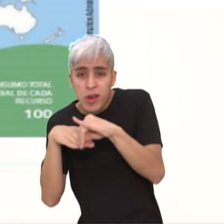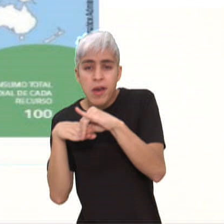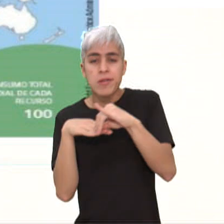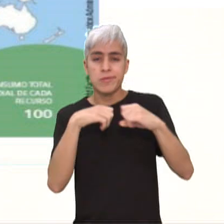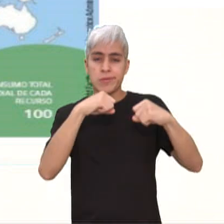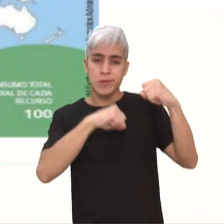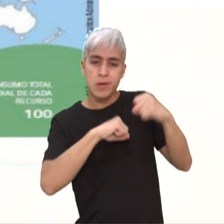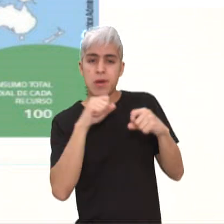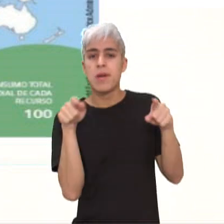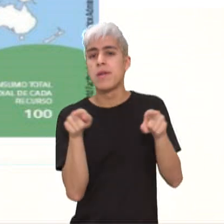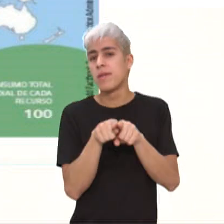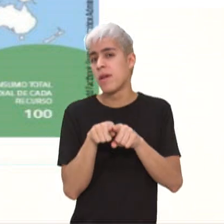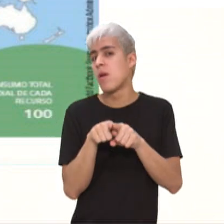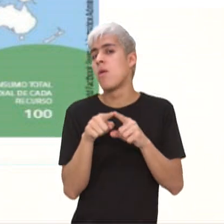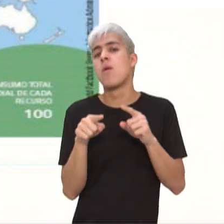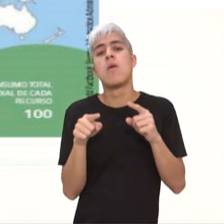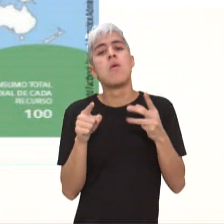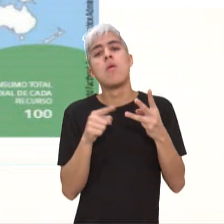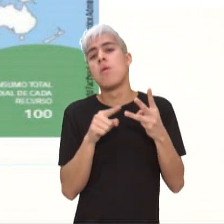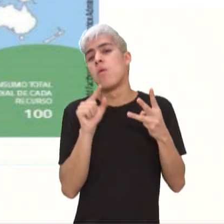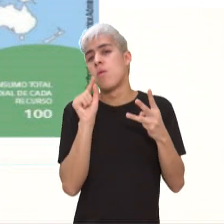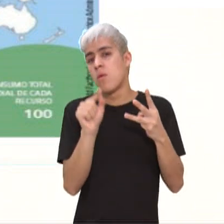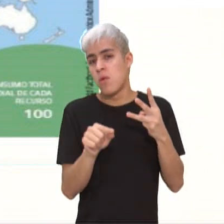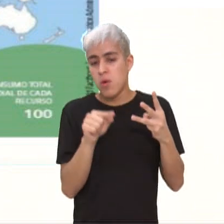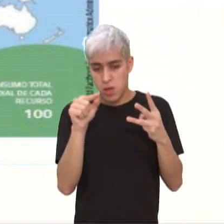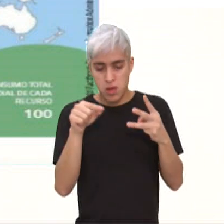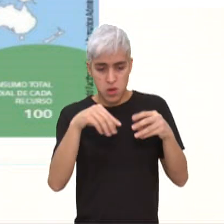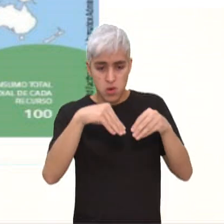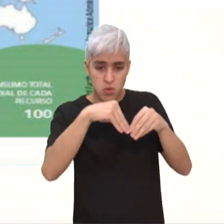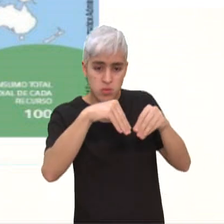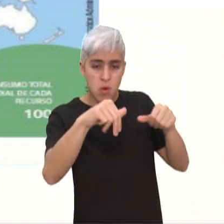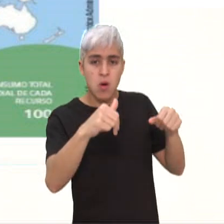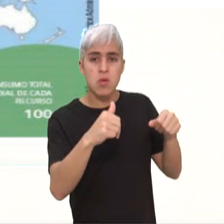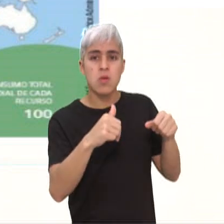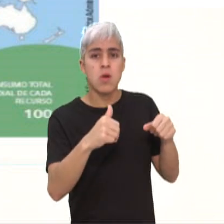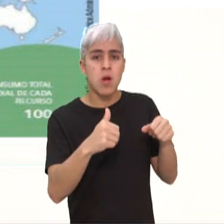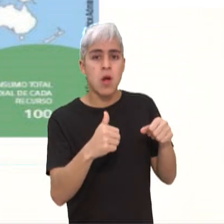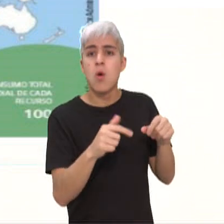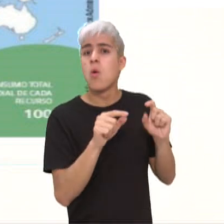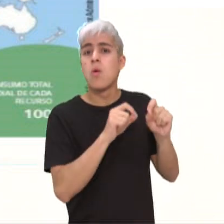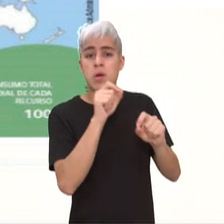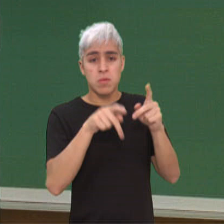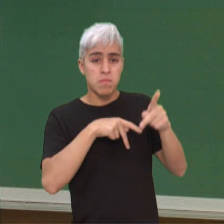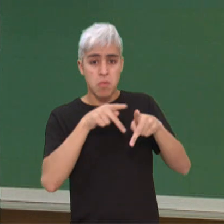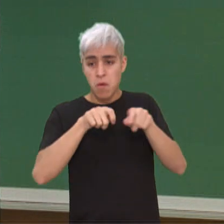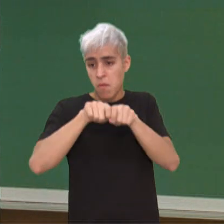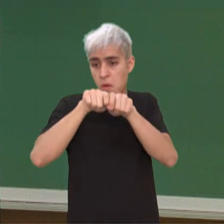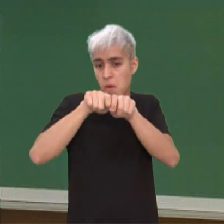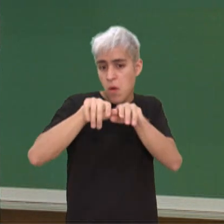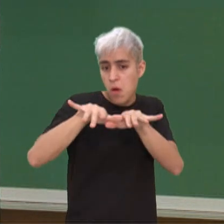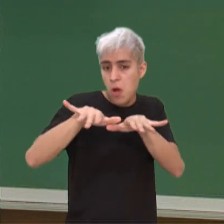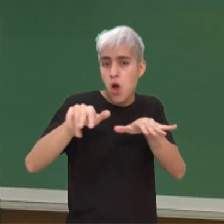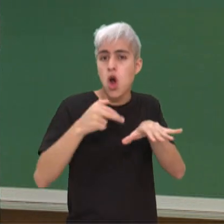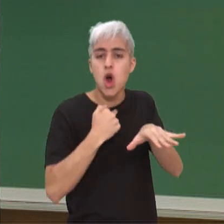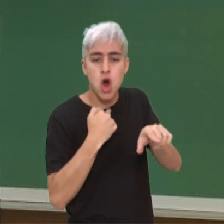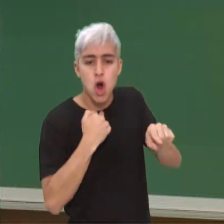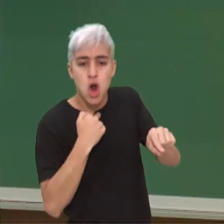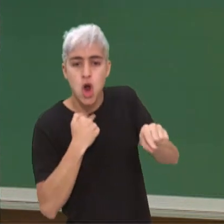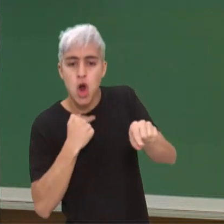e a ocupação do solo, né, pela população. Então